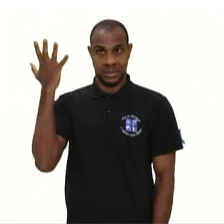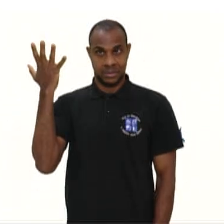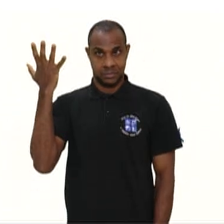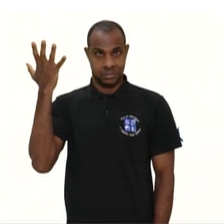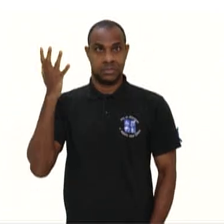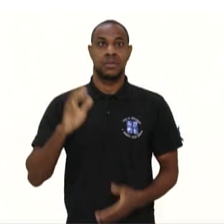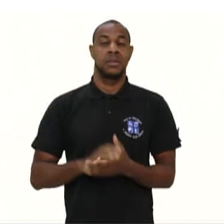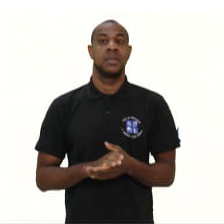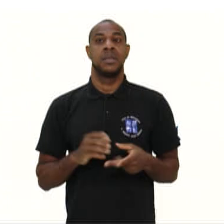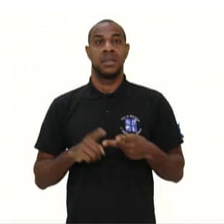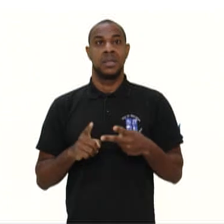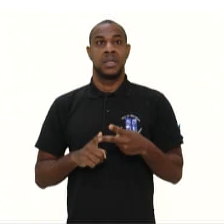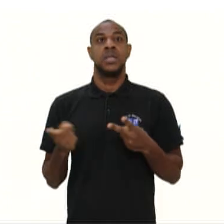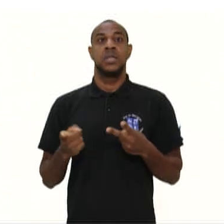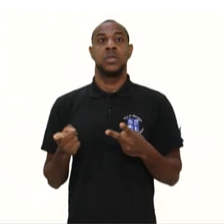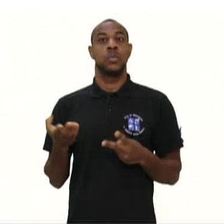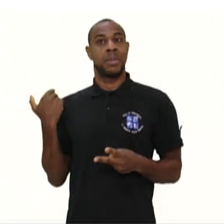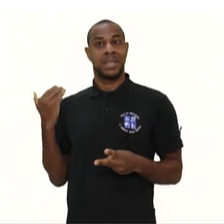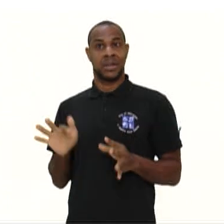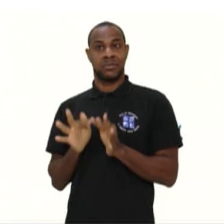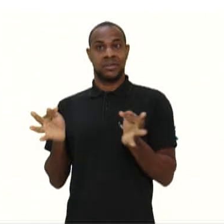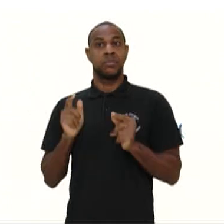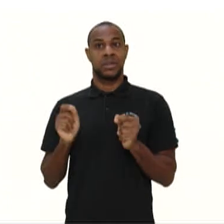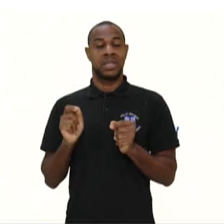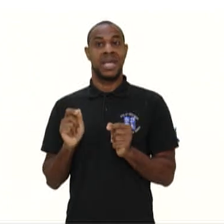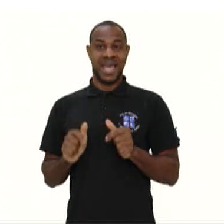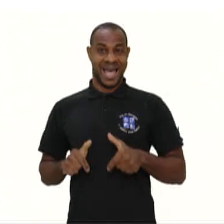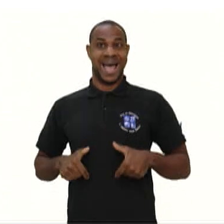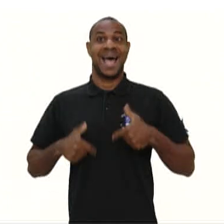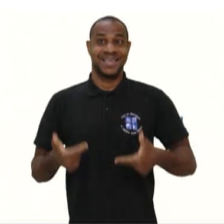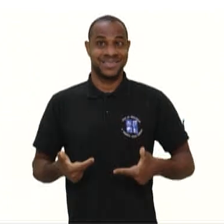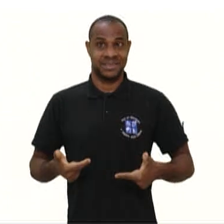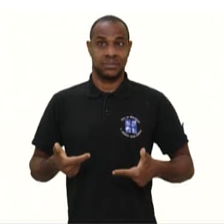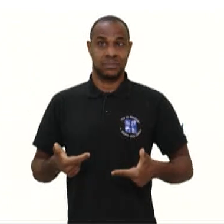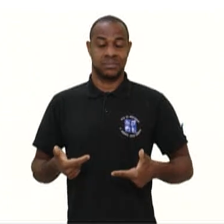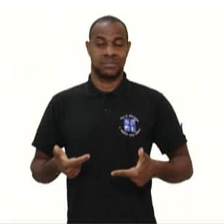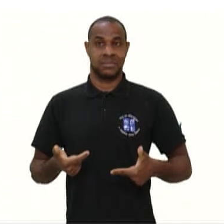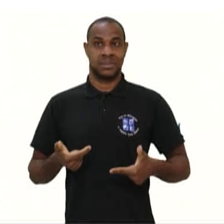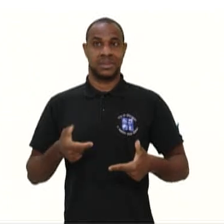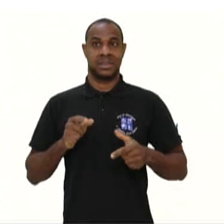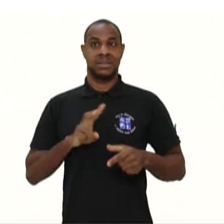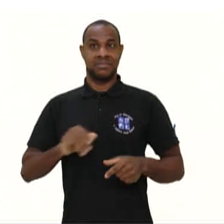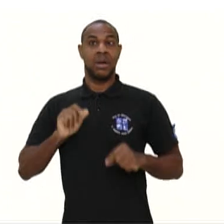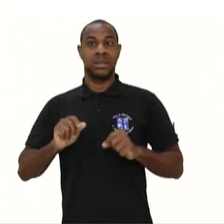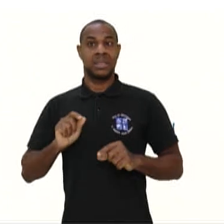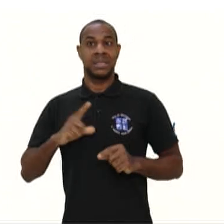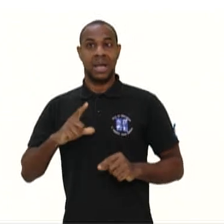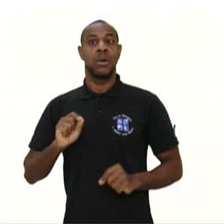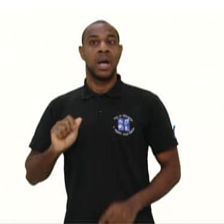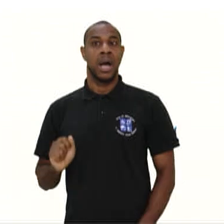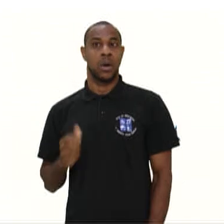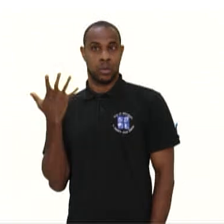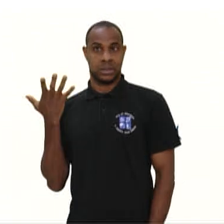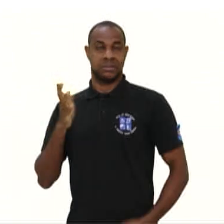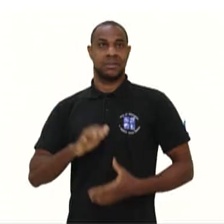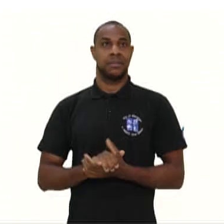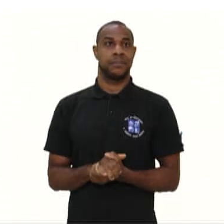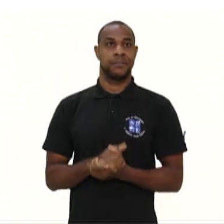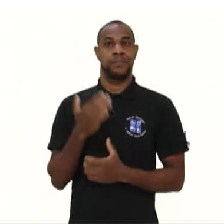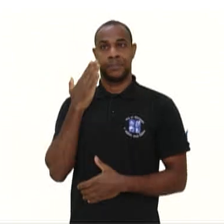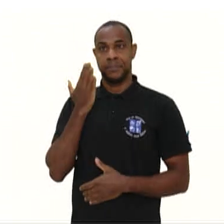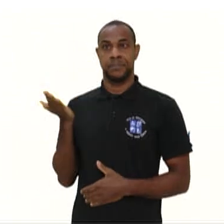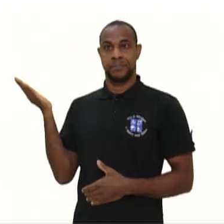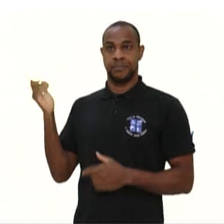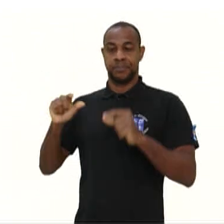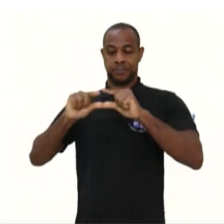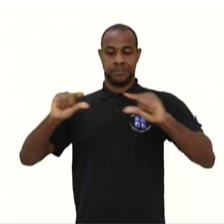passado simples descreve a ação em si. When I woke up this morning, it was raining and my